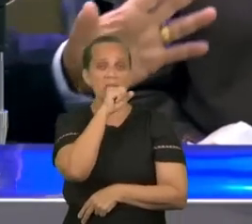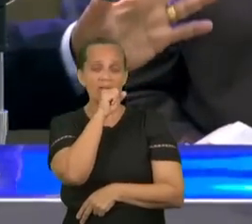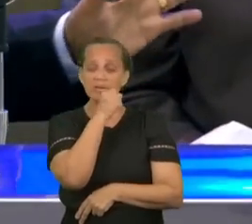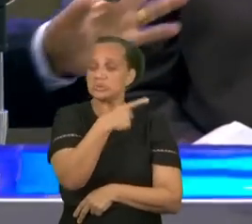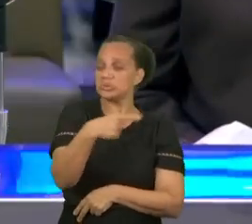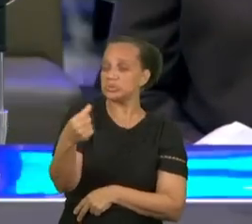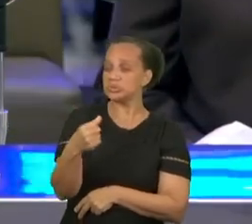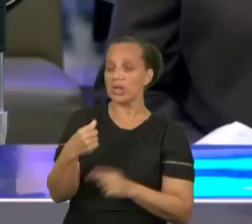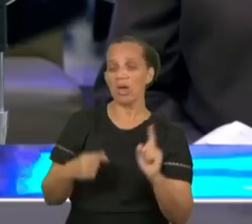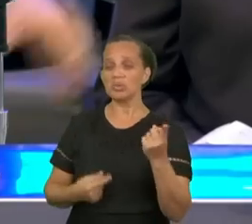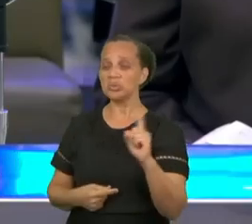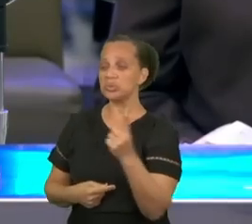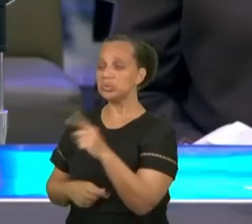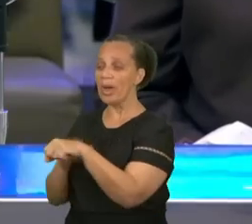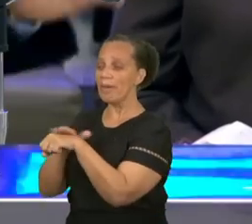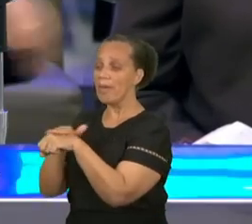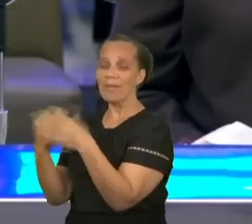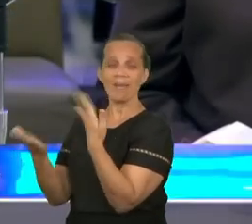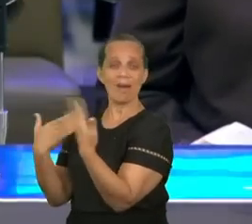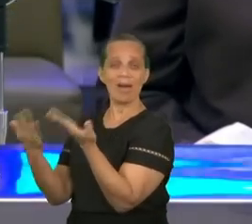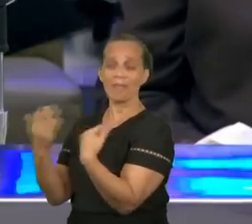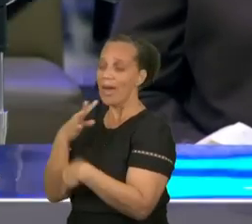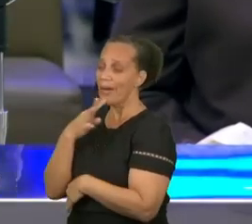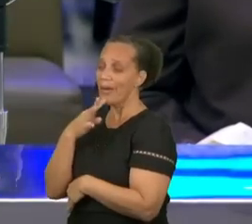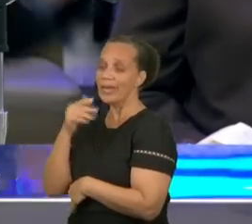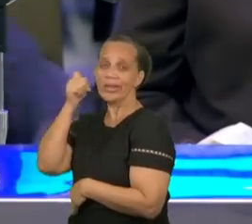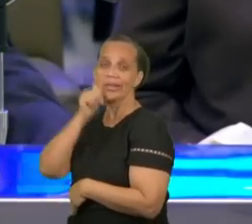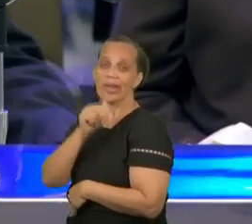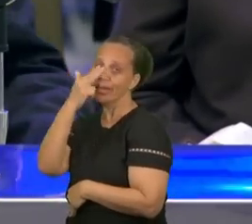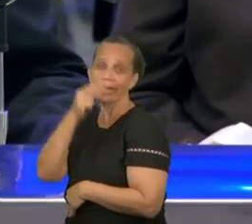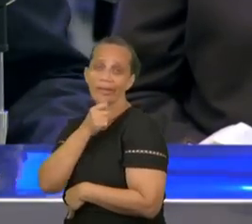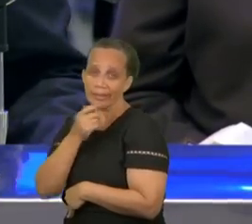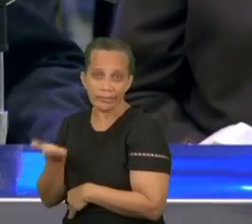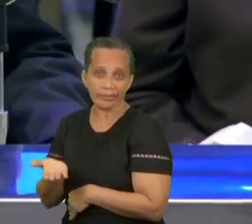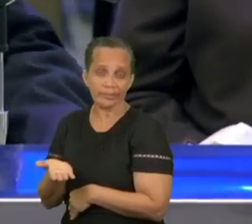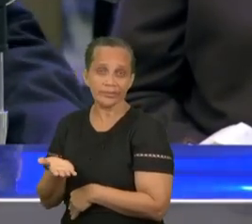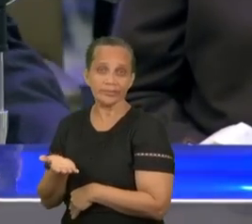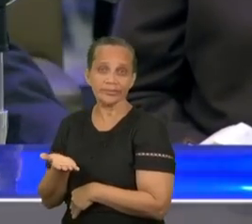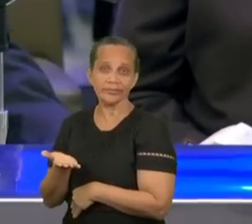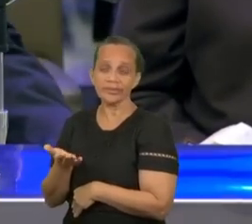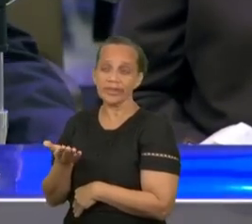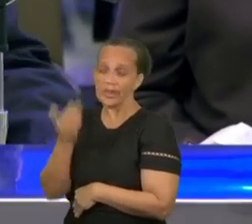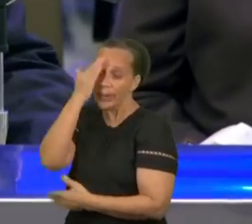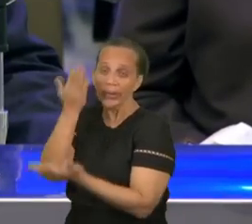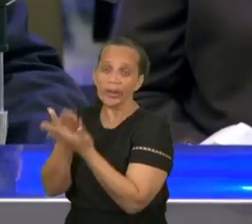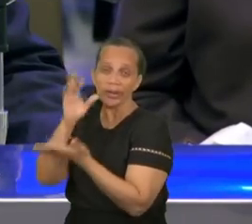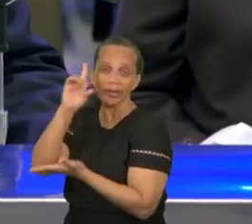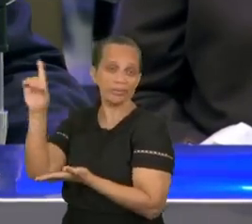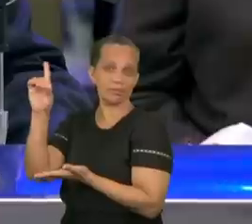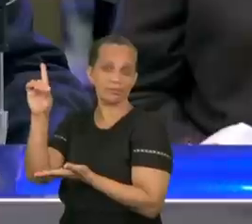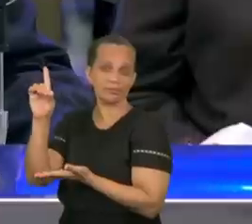sai para bater papo para conhecer as moças ímpias da cidade pagãos a cidade